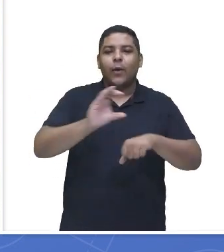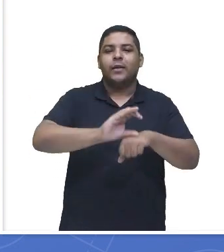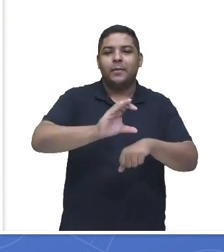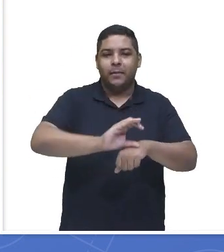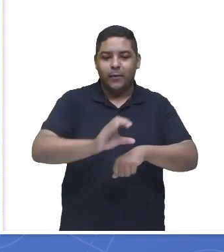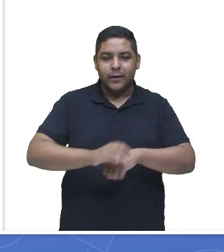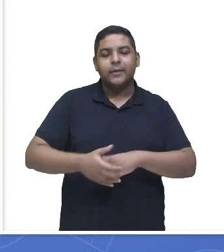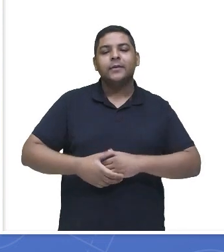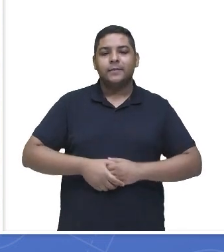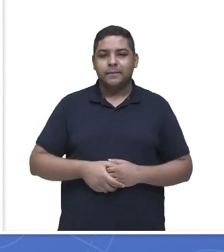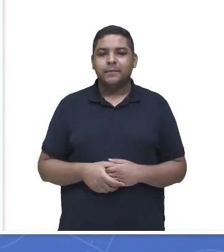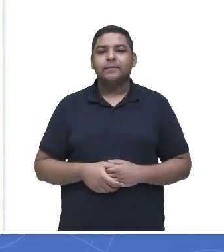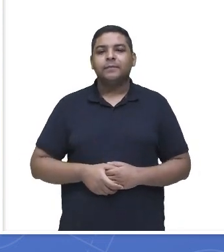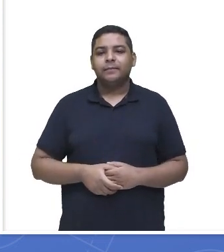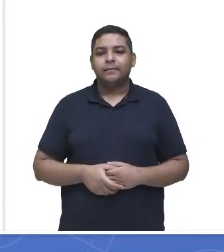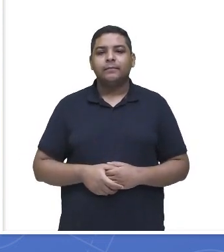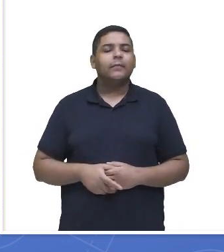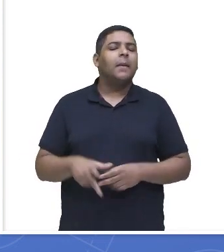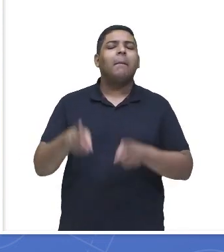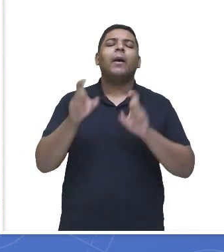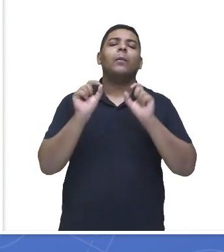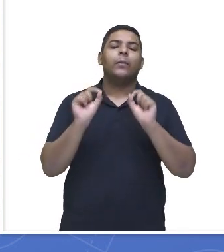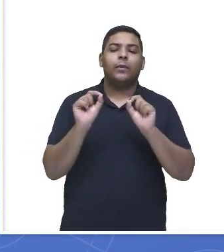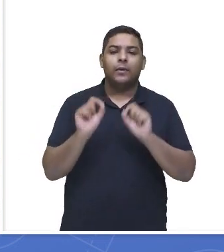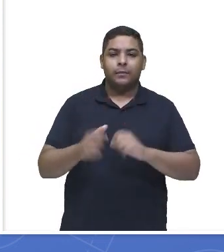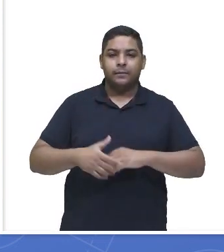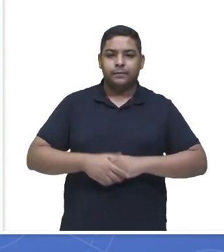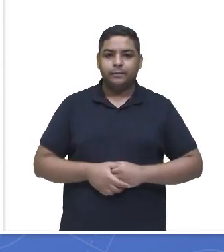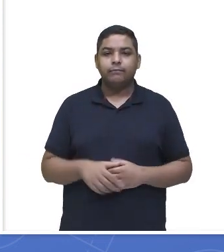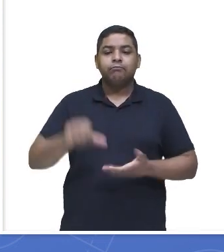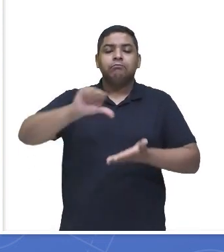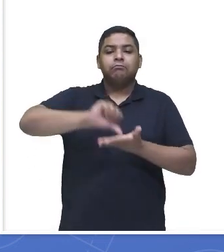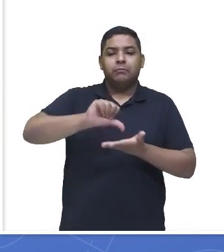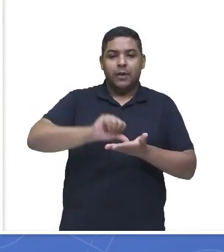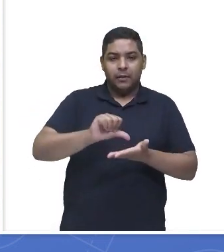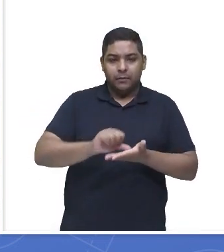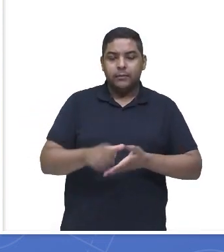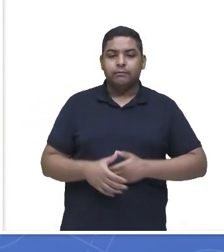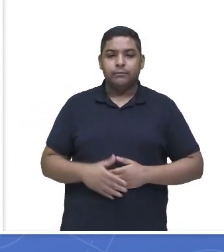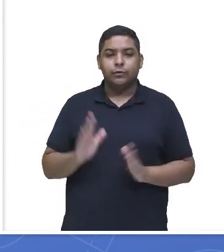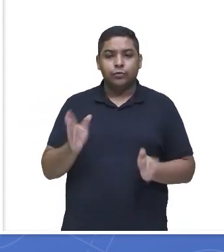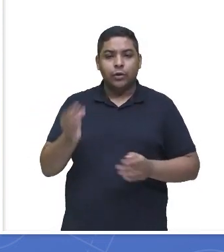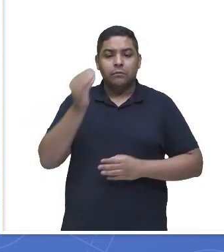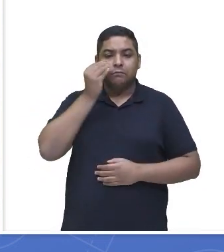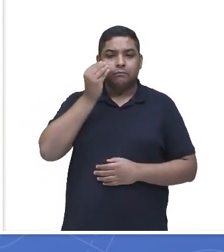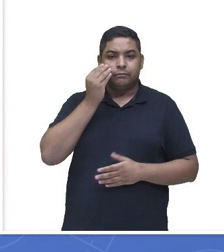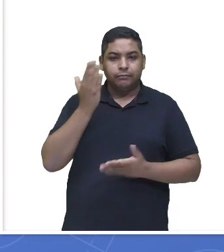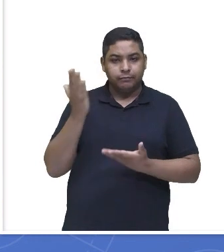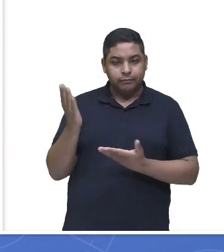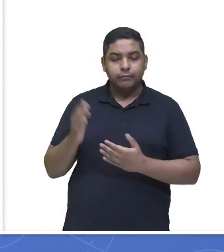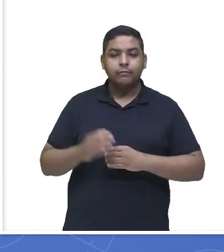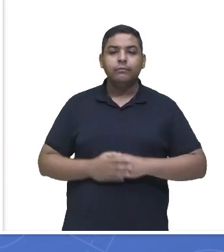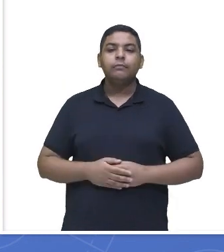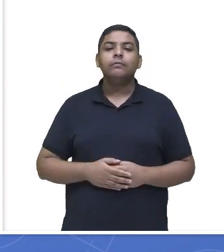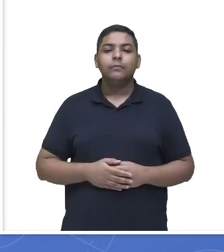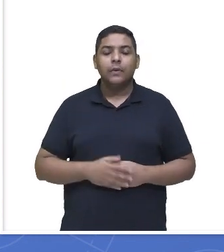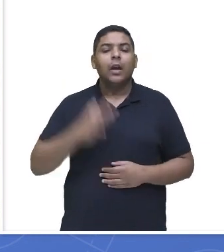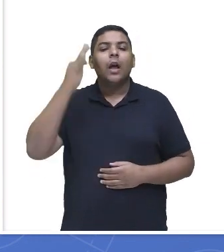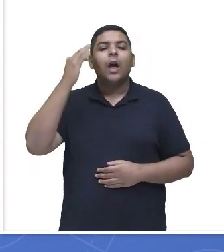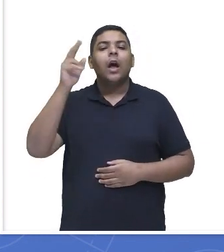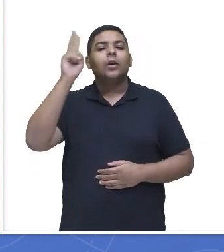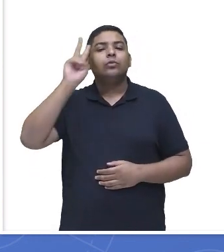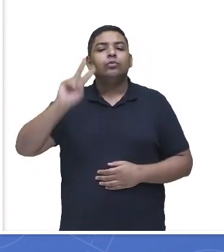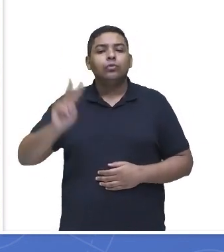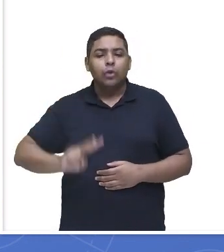né? E o que vocês percebem aí, nesse mapa todo que nós vimos aí? Vocês perceberam que a história da filosofia e a